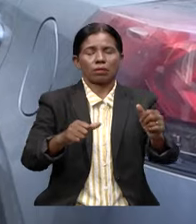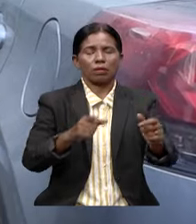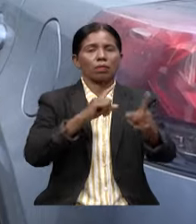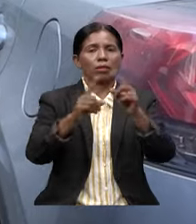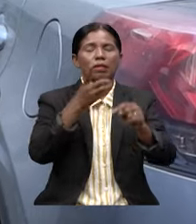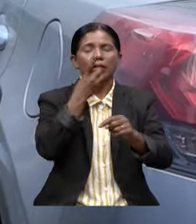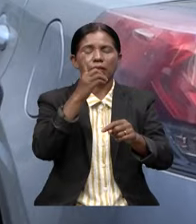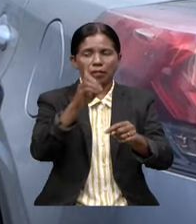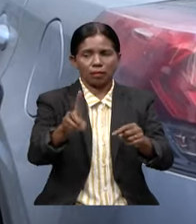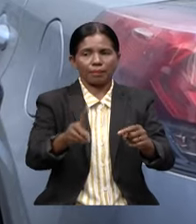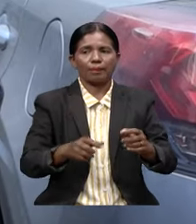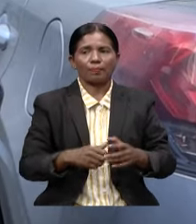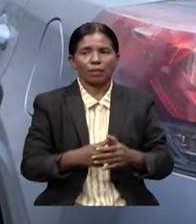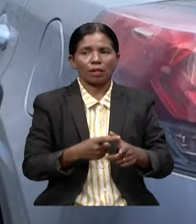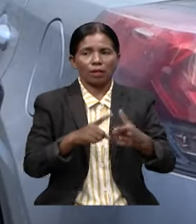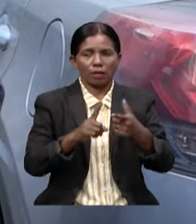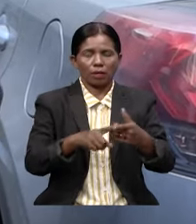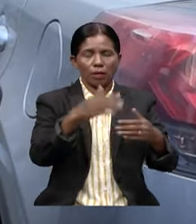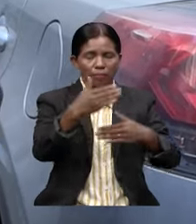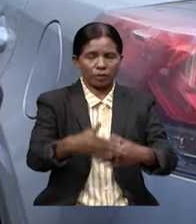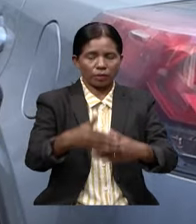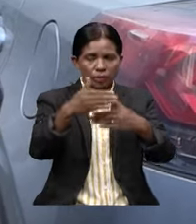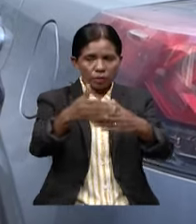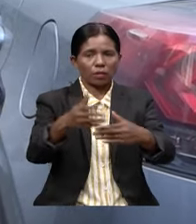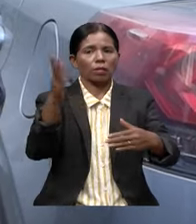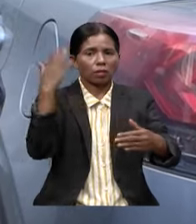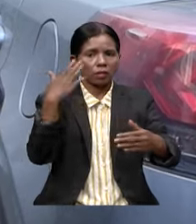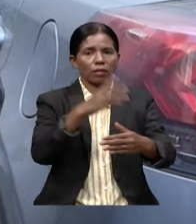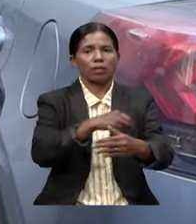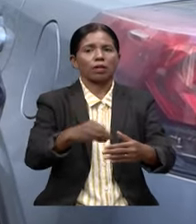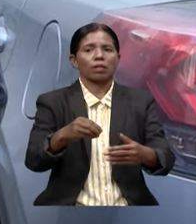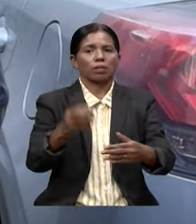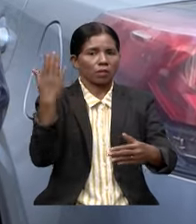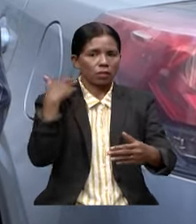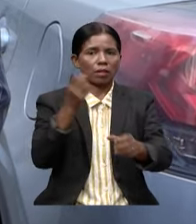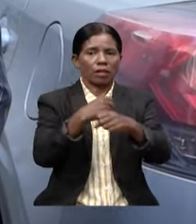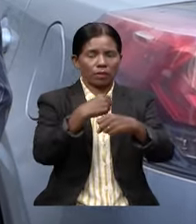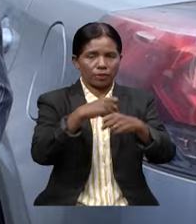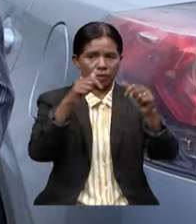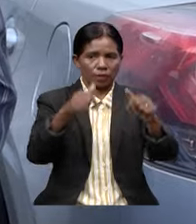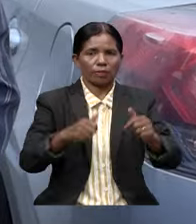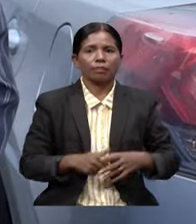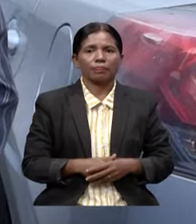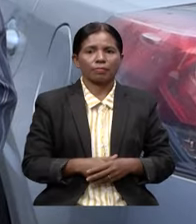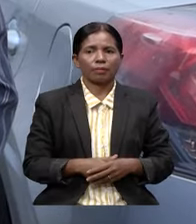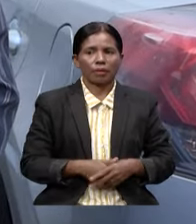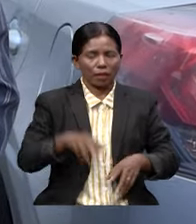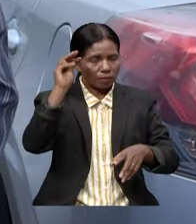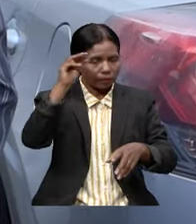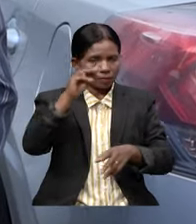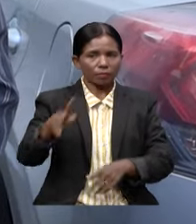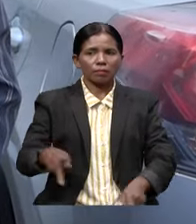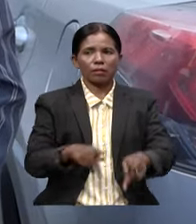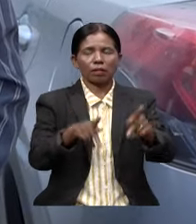de mais presta declaração de para o processo nem bem anterior, presta teona e né. Como o Ministério